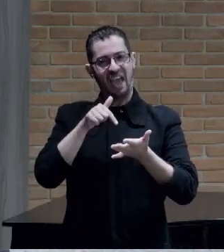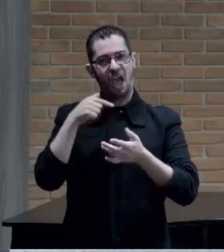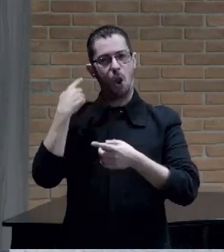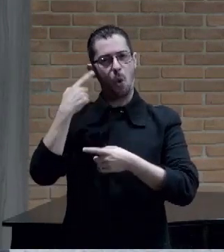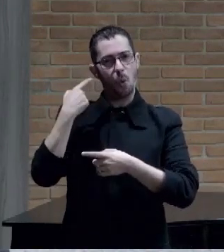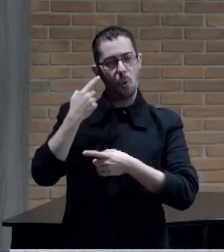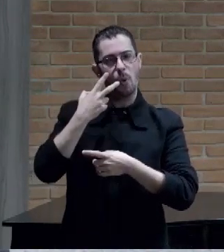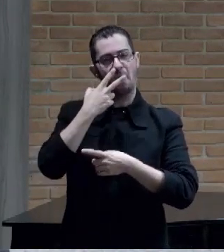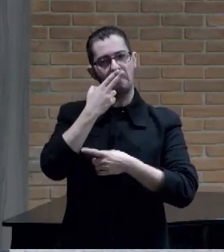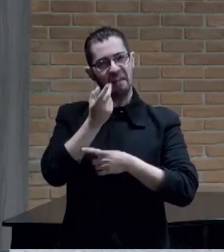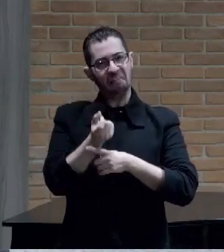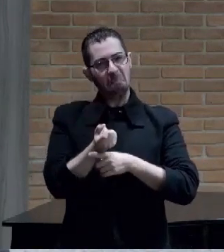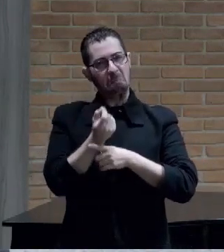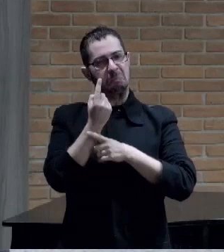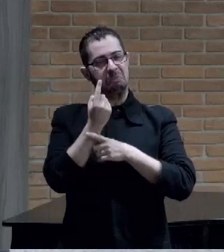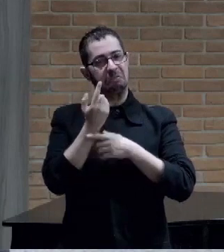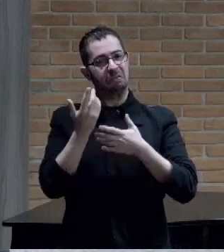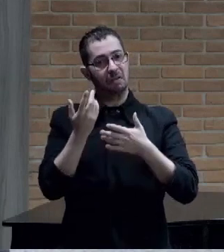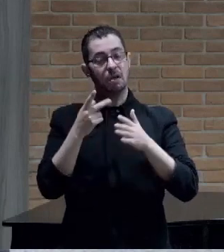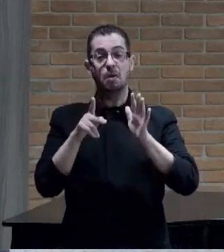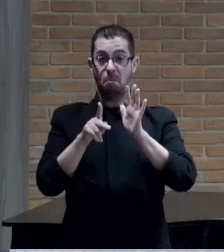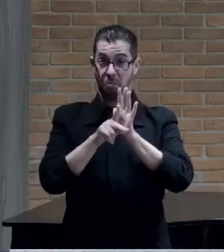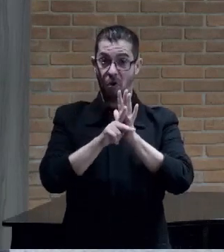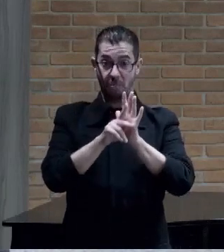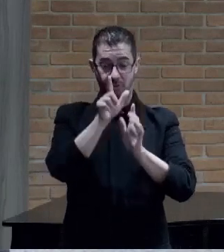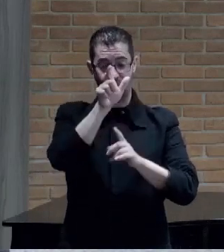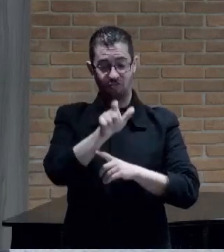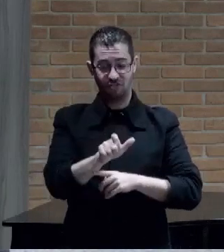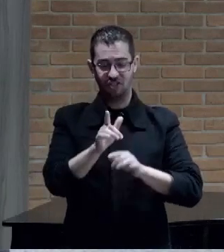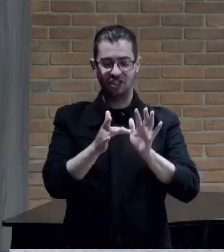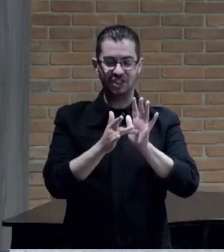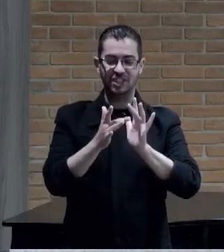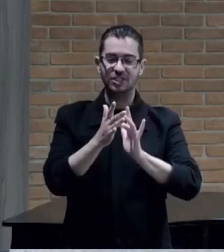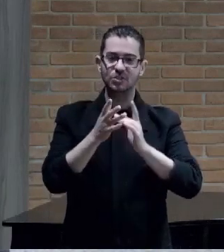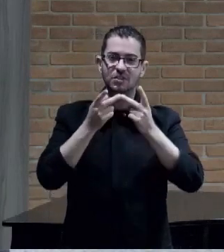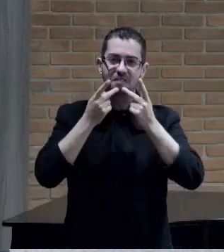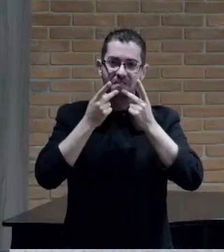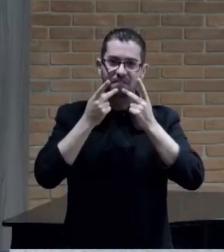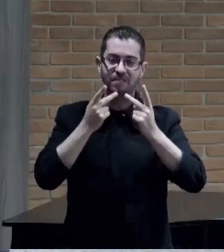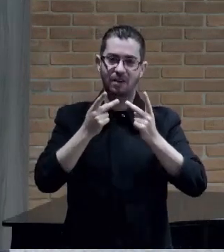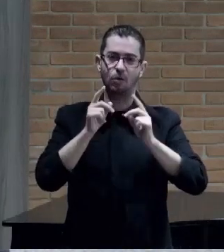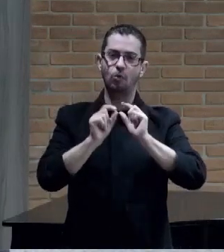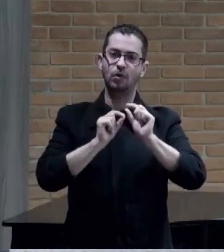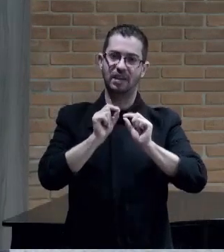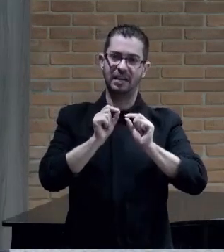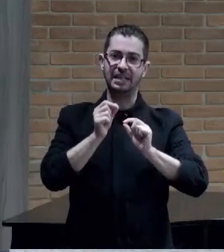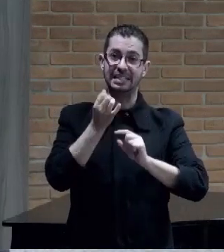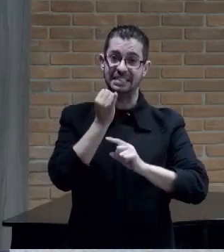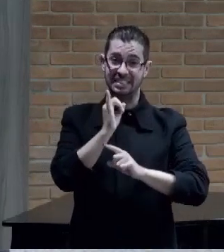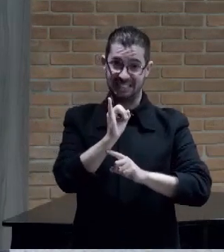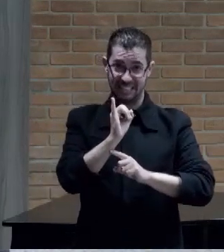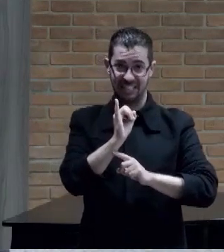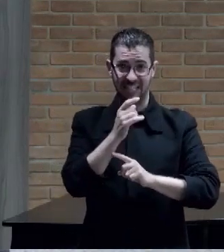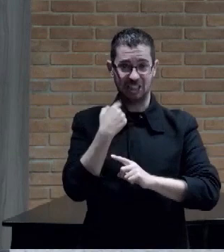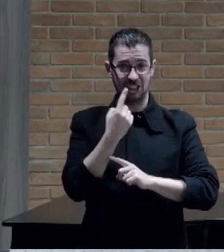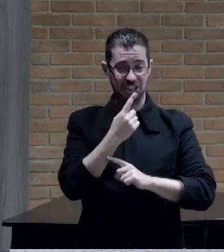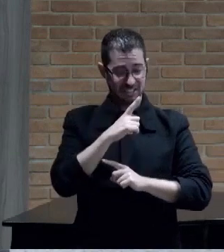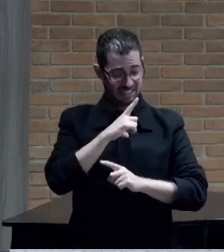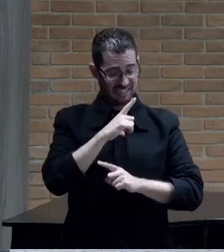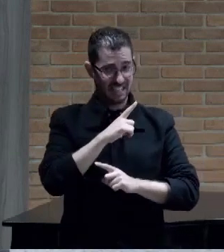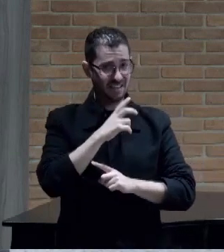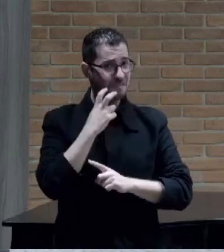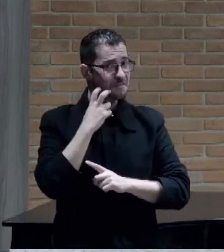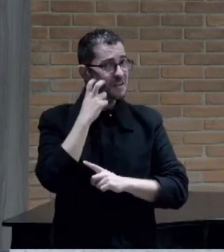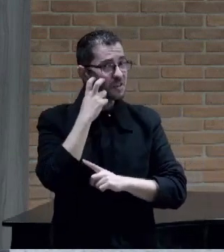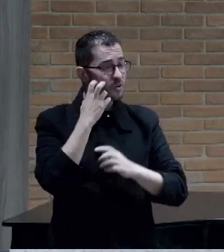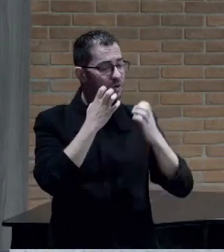escândalo. E o próprio Jesus também nos advertiu de que, se nos envergonharmos dele diante dos homens, ele